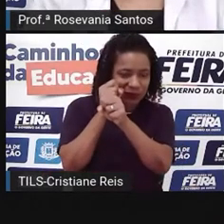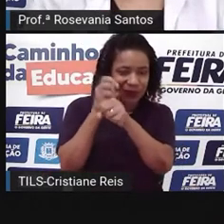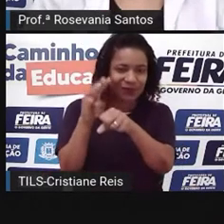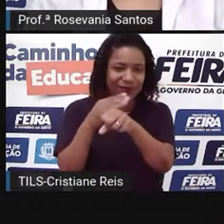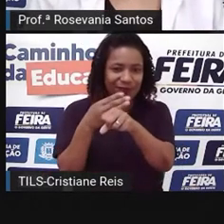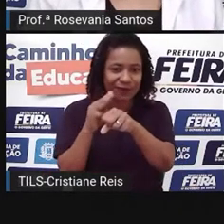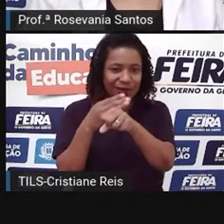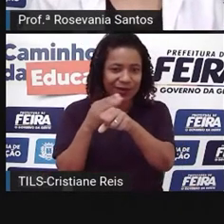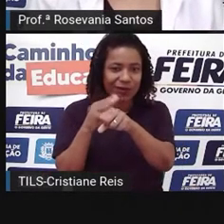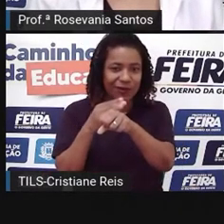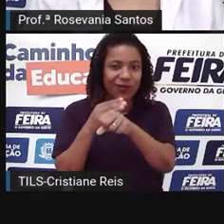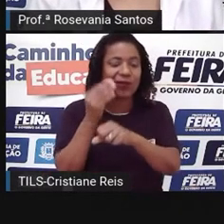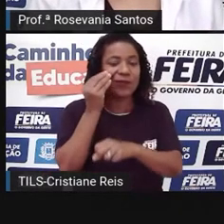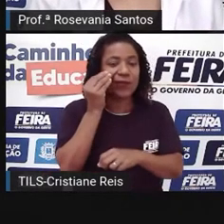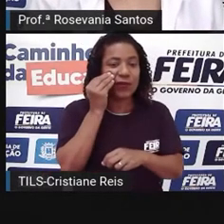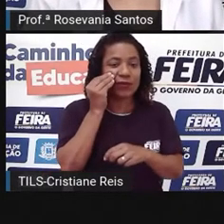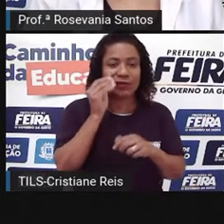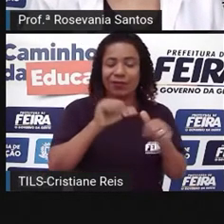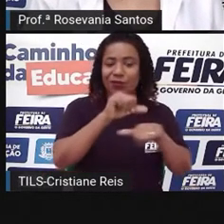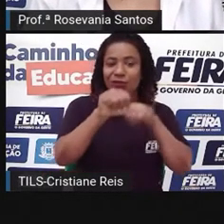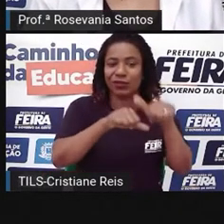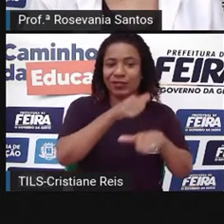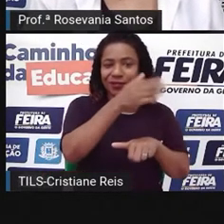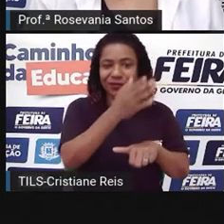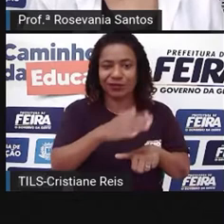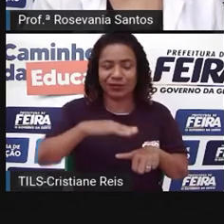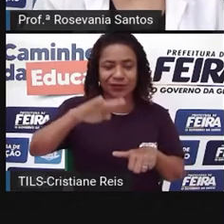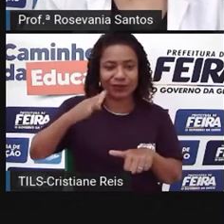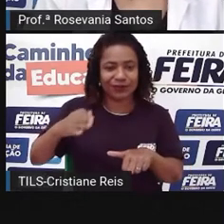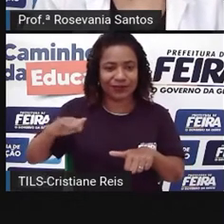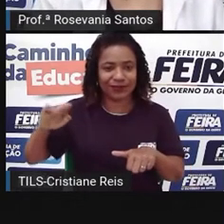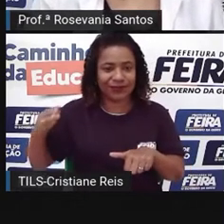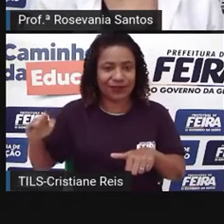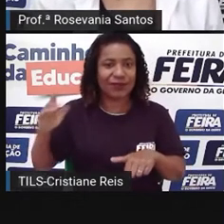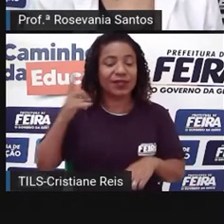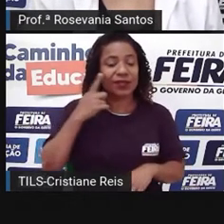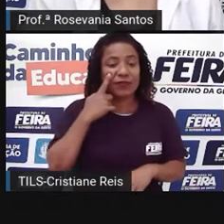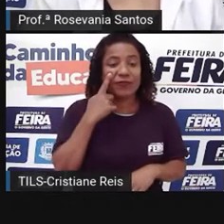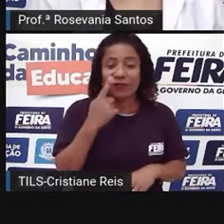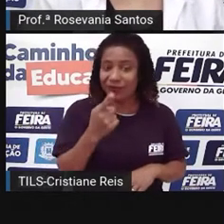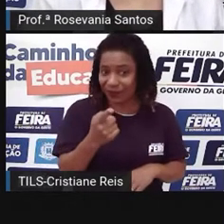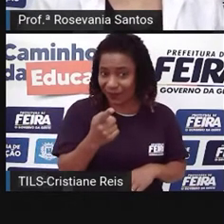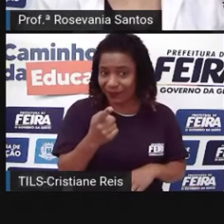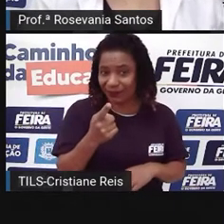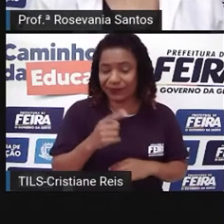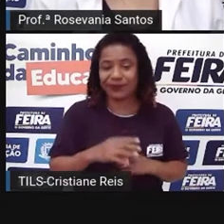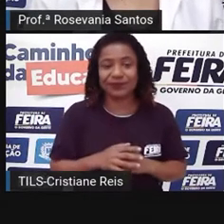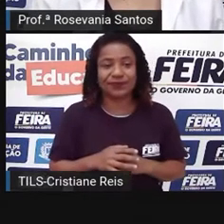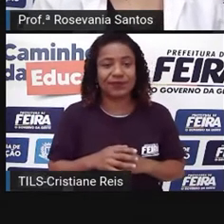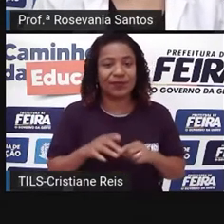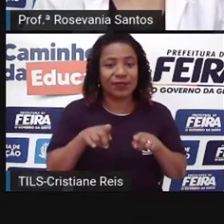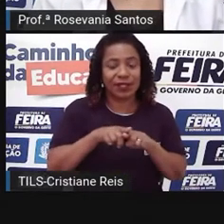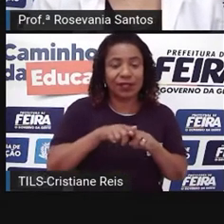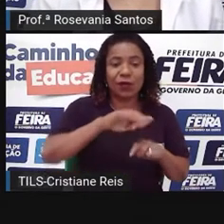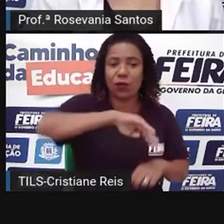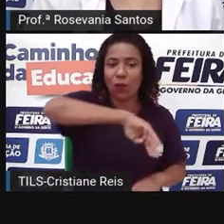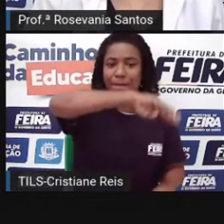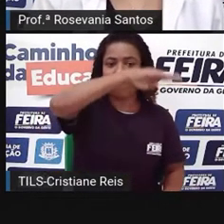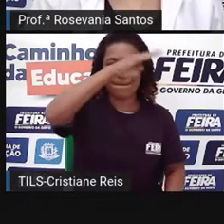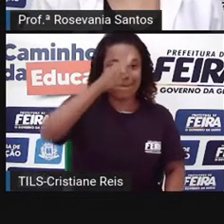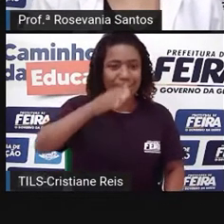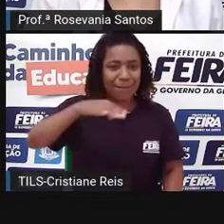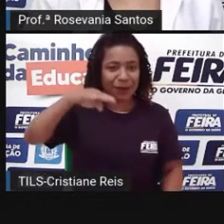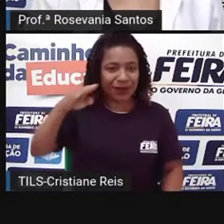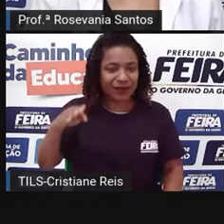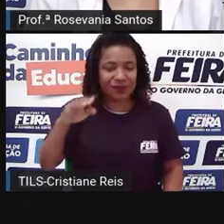formaram. Então, a gente tem aqui a cadeia do Atlas, né, chamando muita atenção. A gente tem os planaltos da Etiópia,